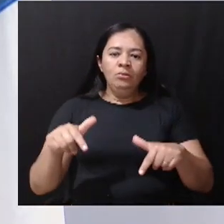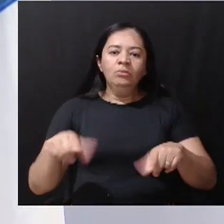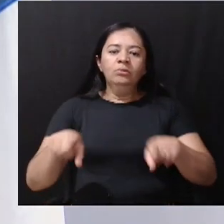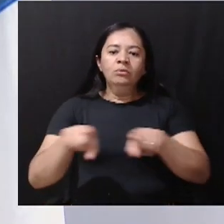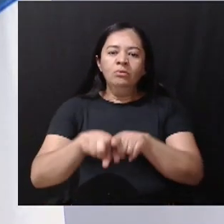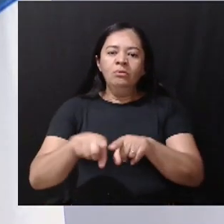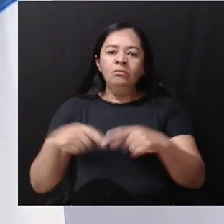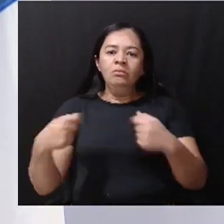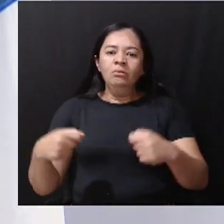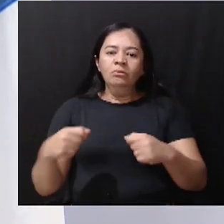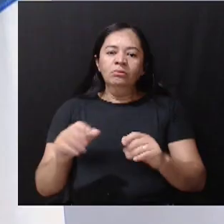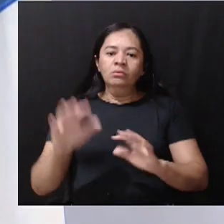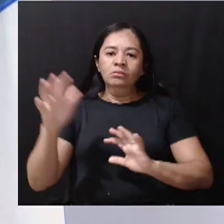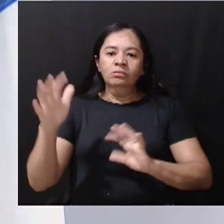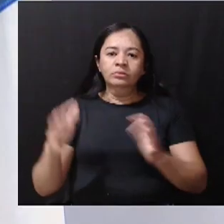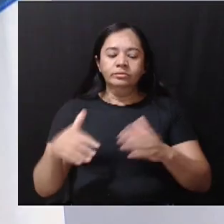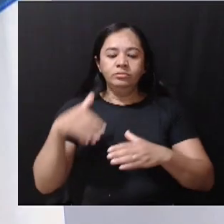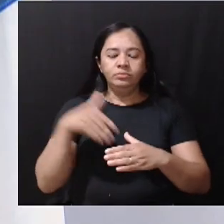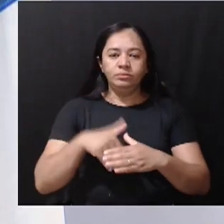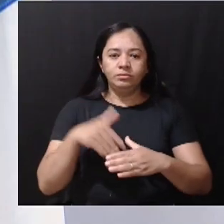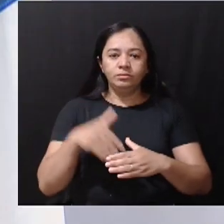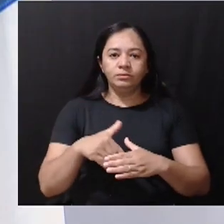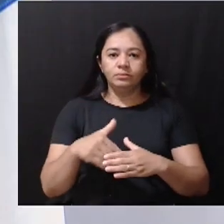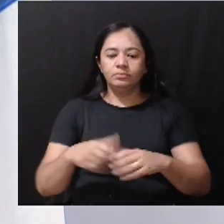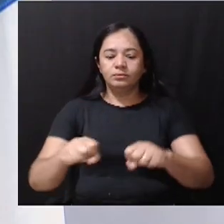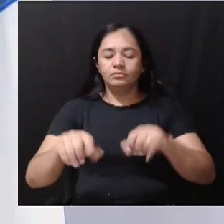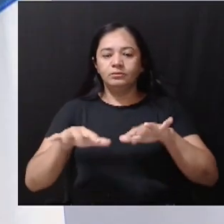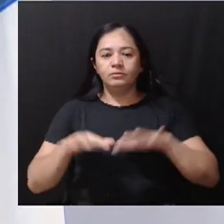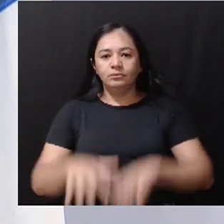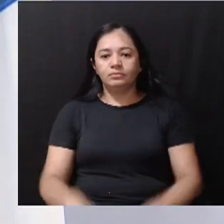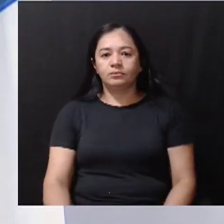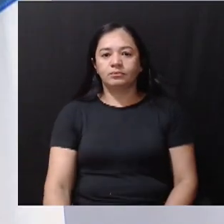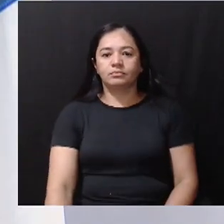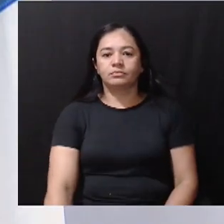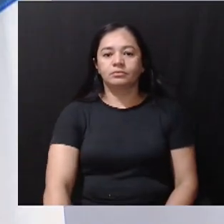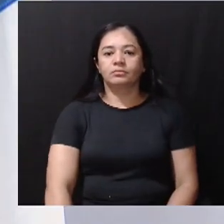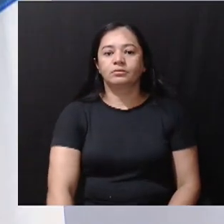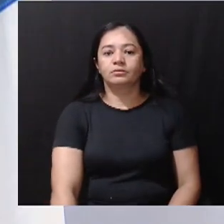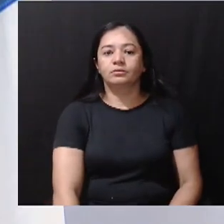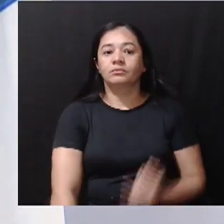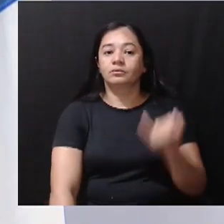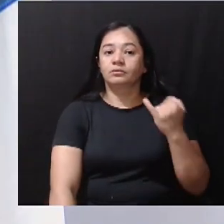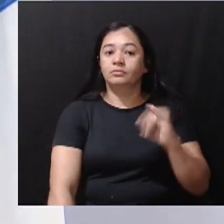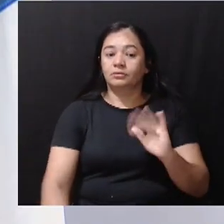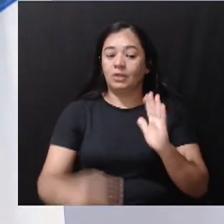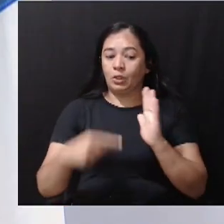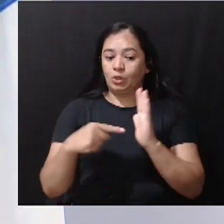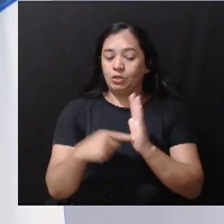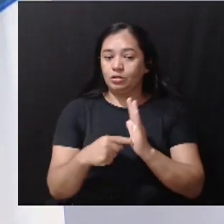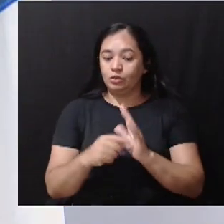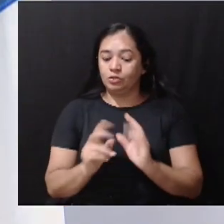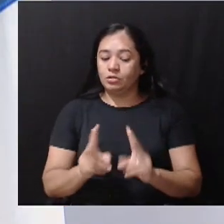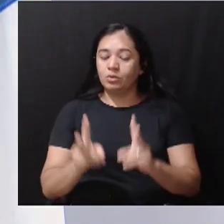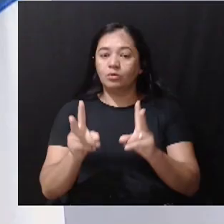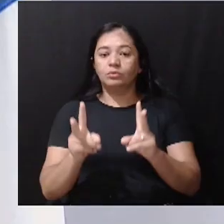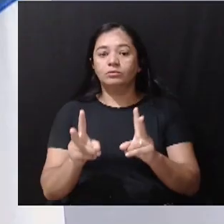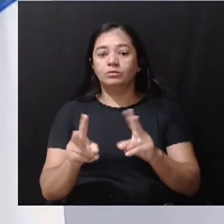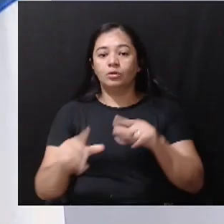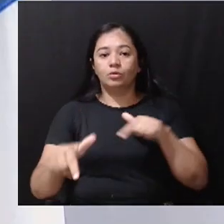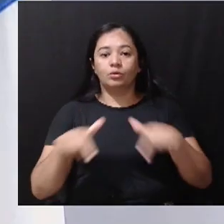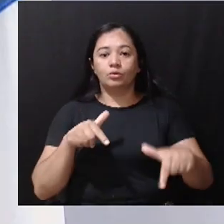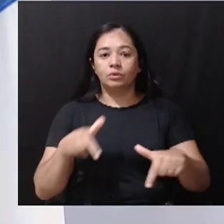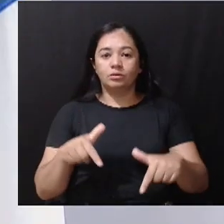passar ainda por uma votação em plenário. Caso essa denúncia tenha prosseguimento, os trabalhos da